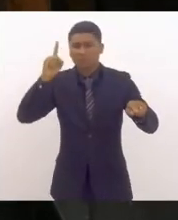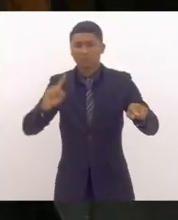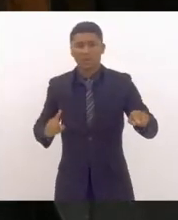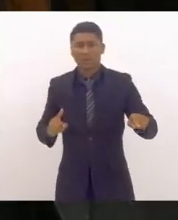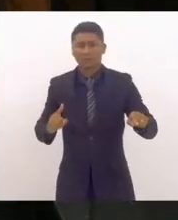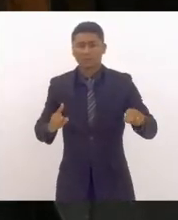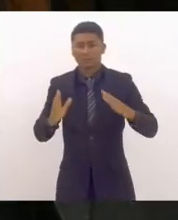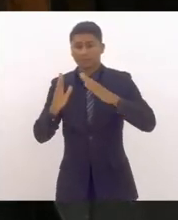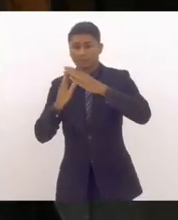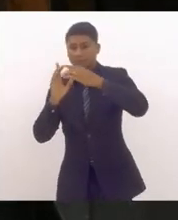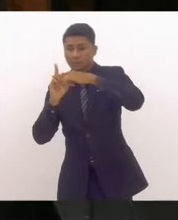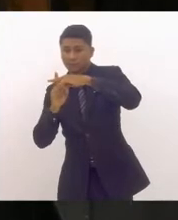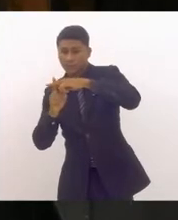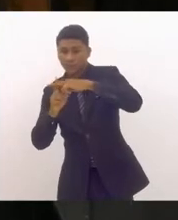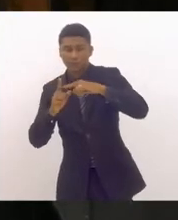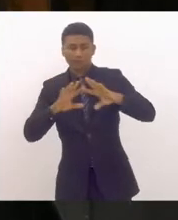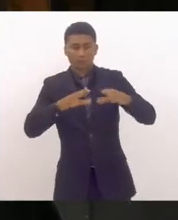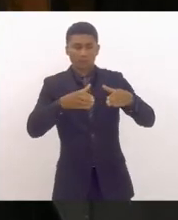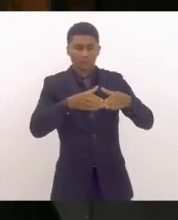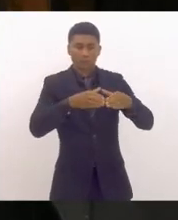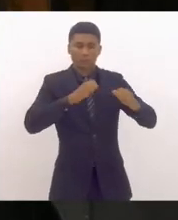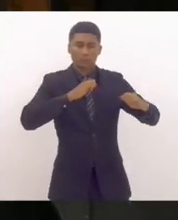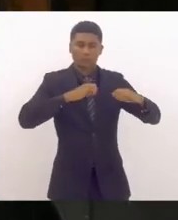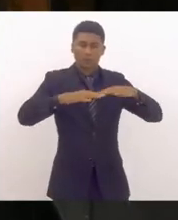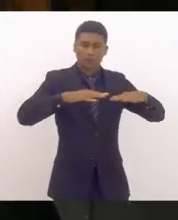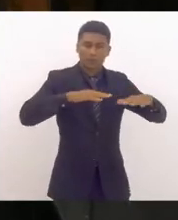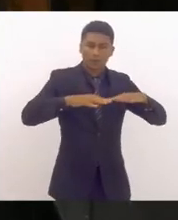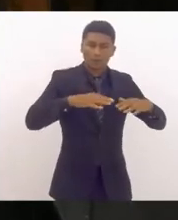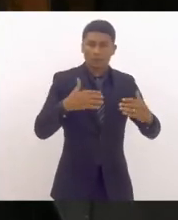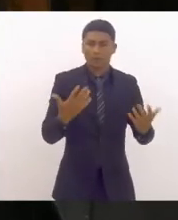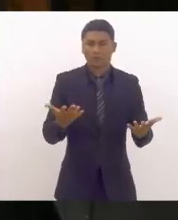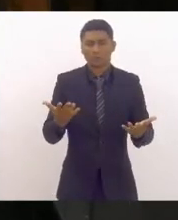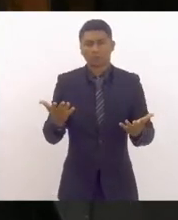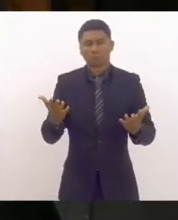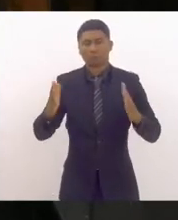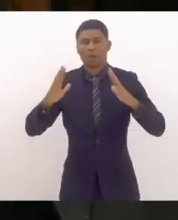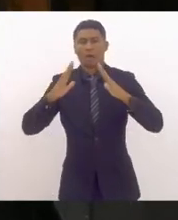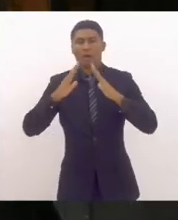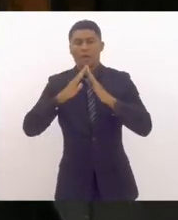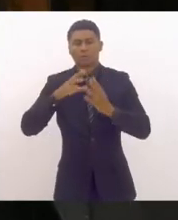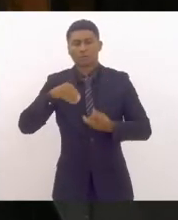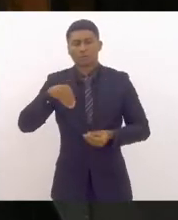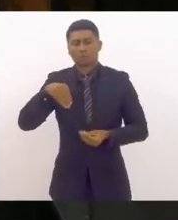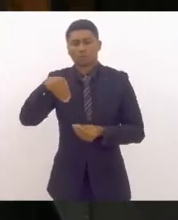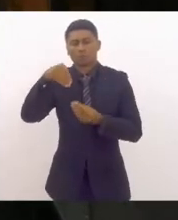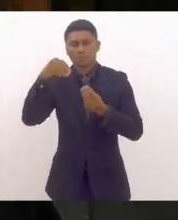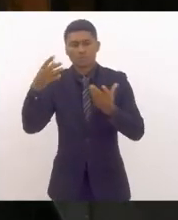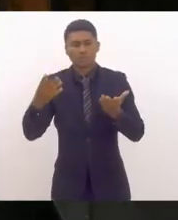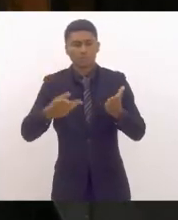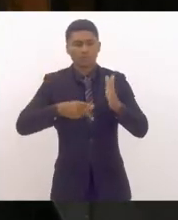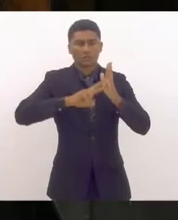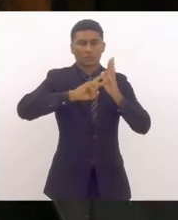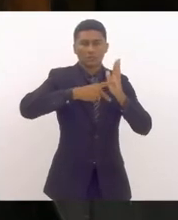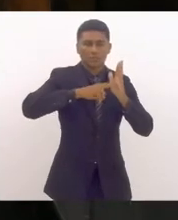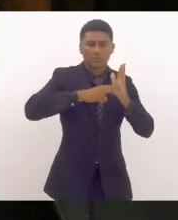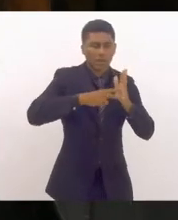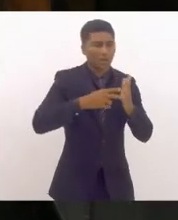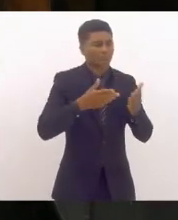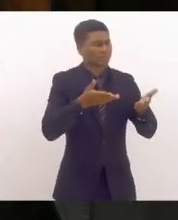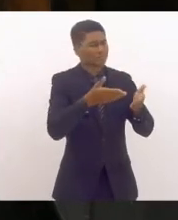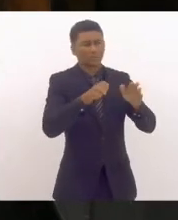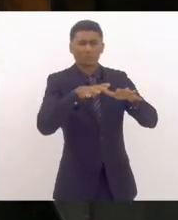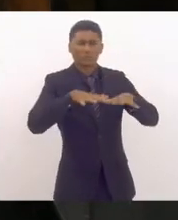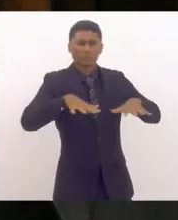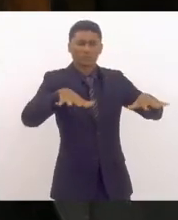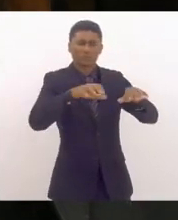movimentos sociais templos espíritas sindicatos muito se envolvem